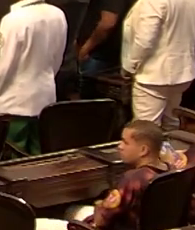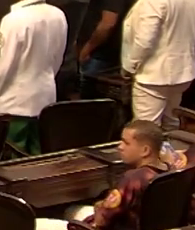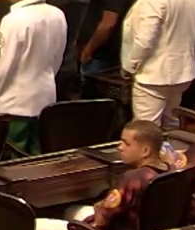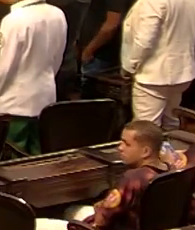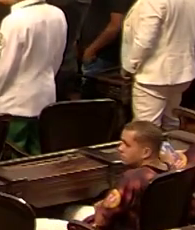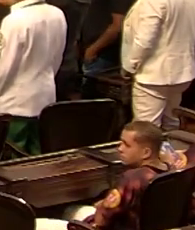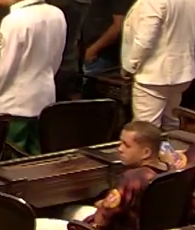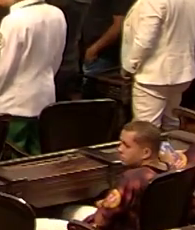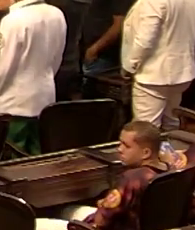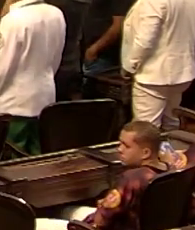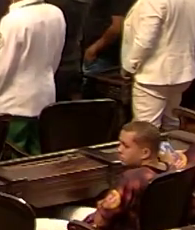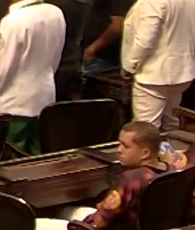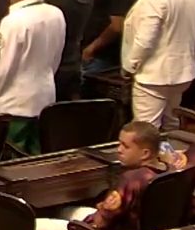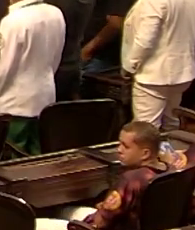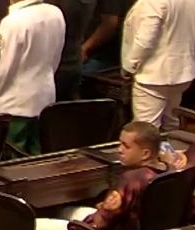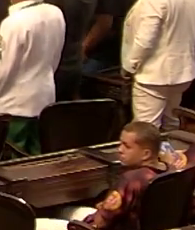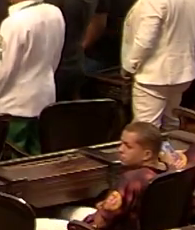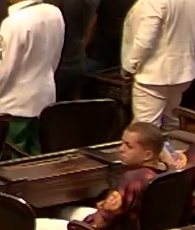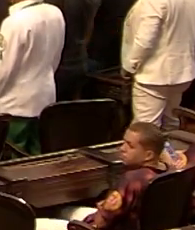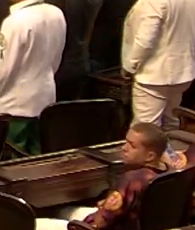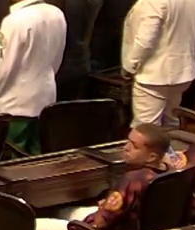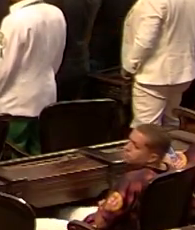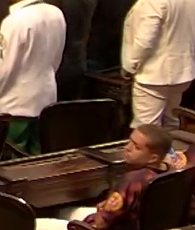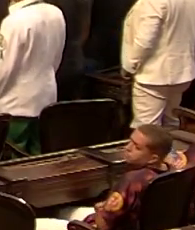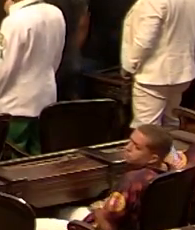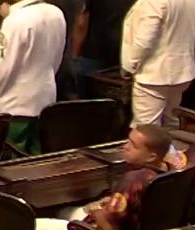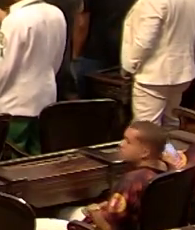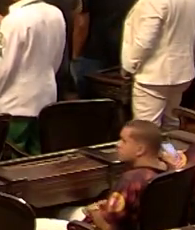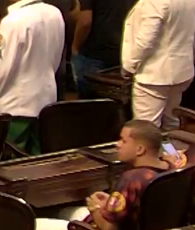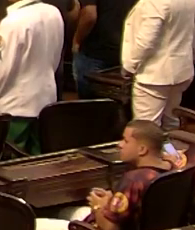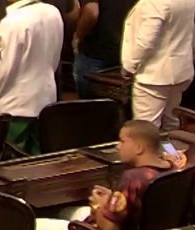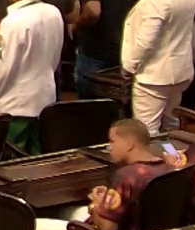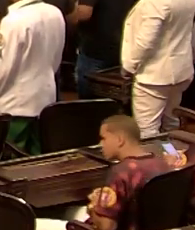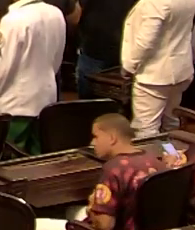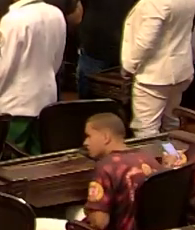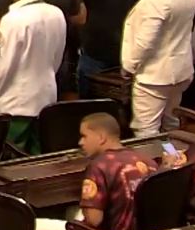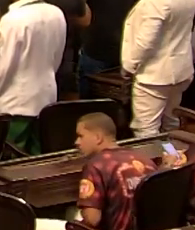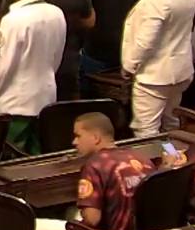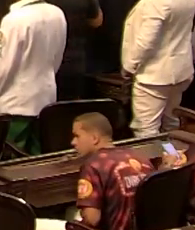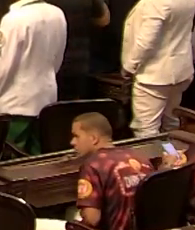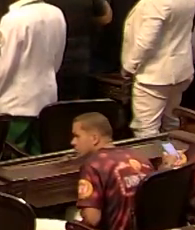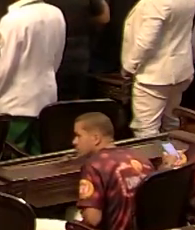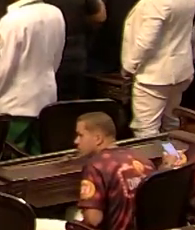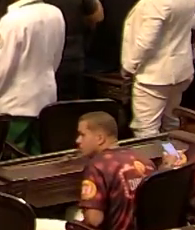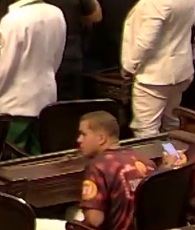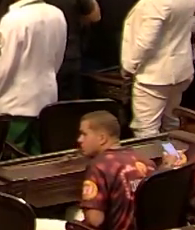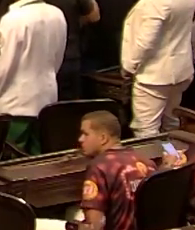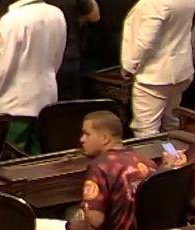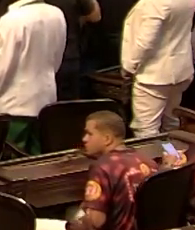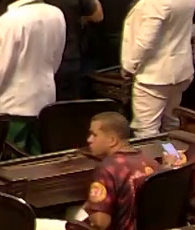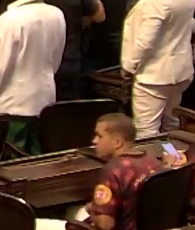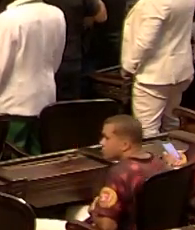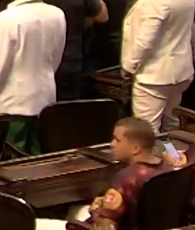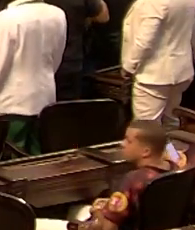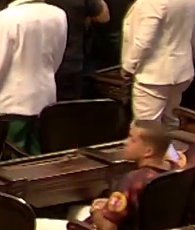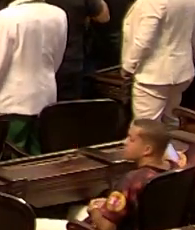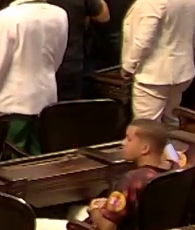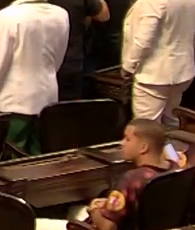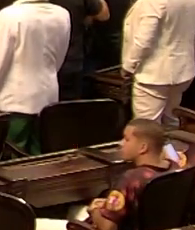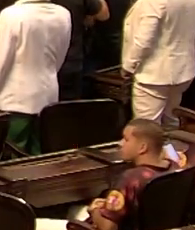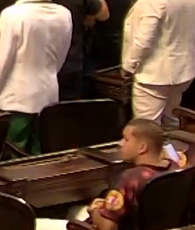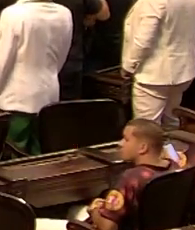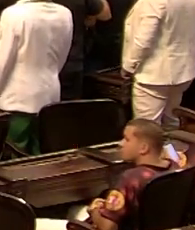colorido sutil. Esse lindo céu do Janil, e a cultura, aquarela e Brasil. Todo